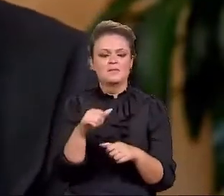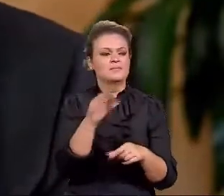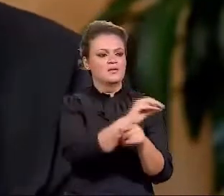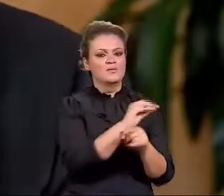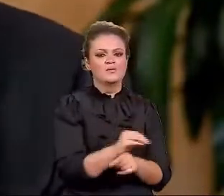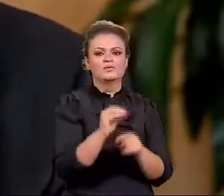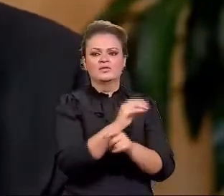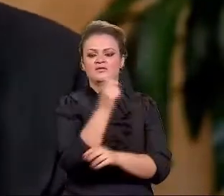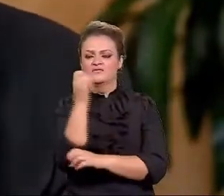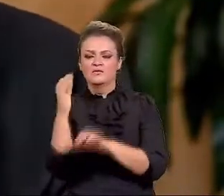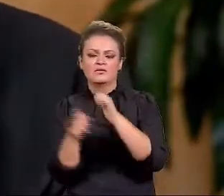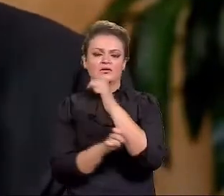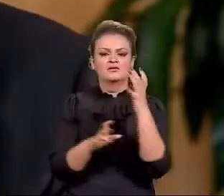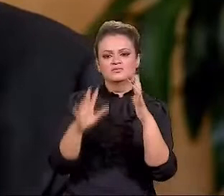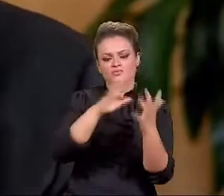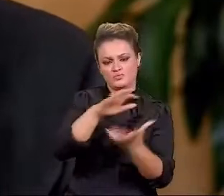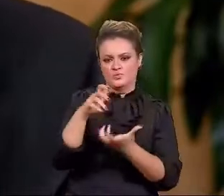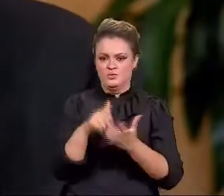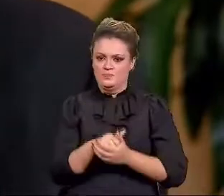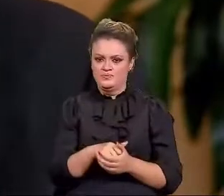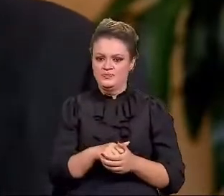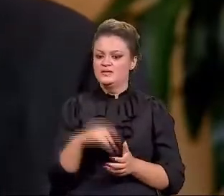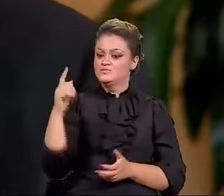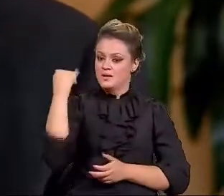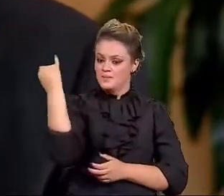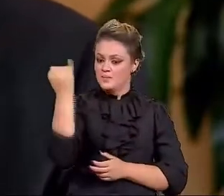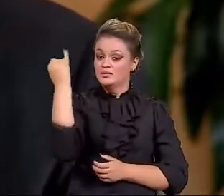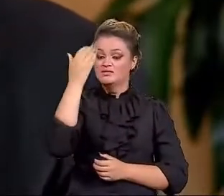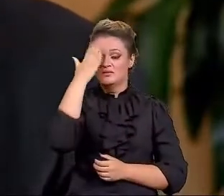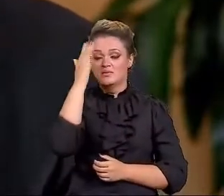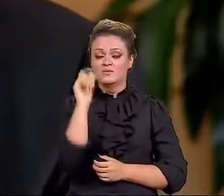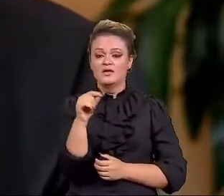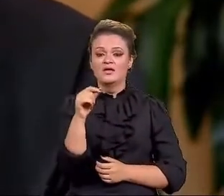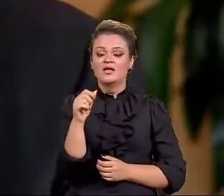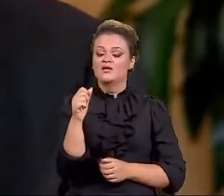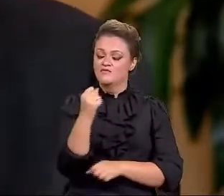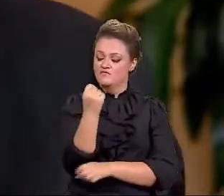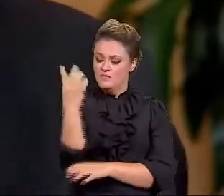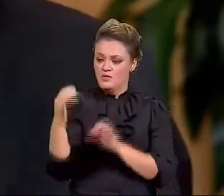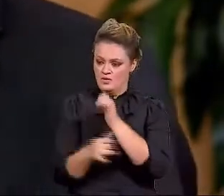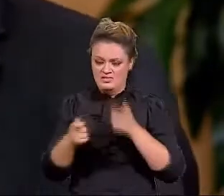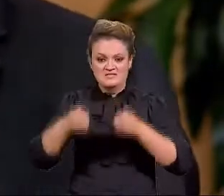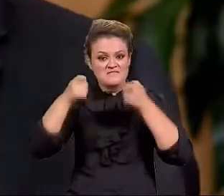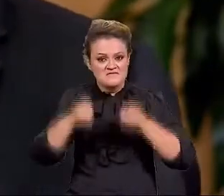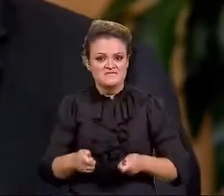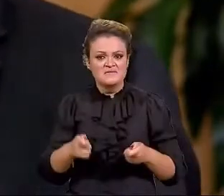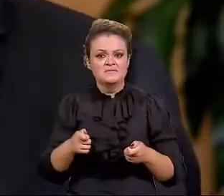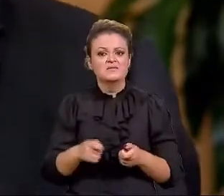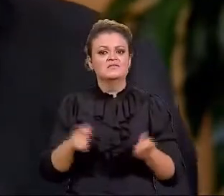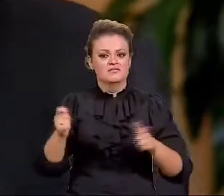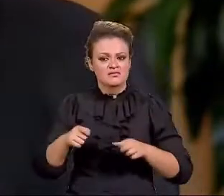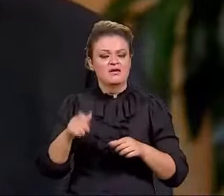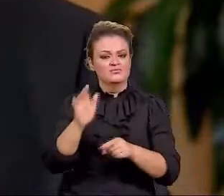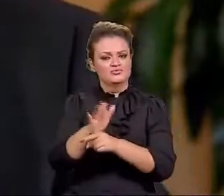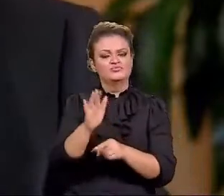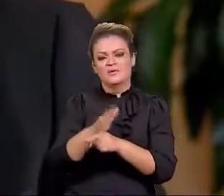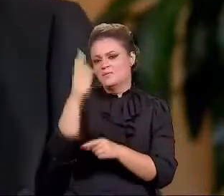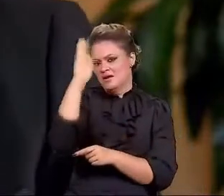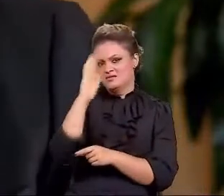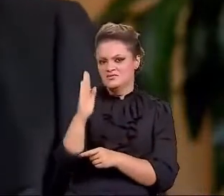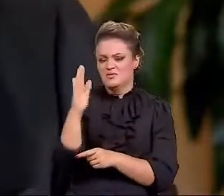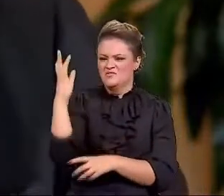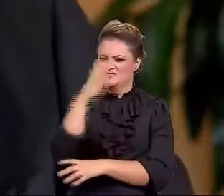é mais importante saber que a floresta em pé pode render mais para o Brasil do que derrubar a floresta. Nós